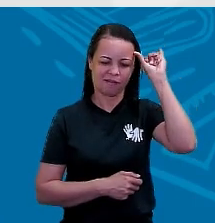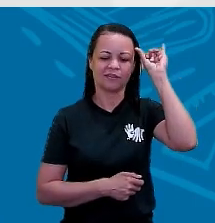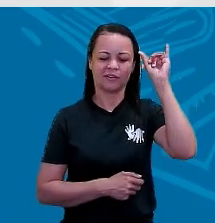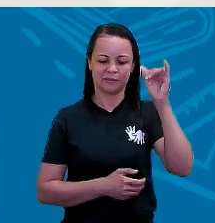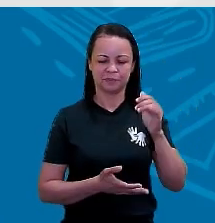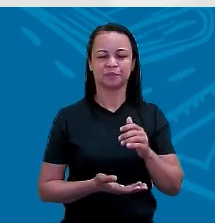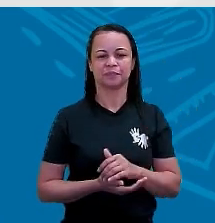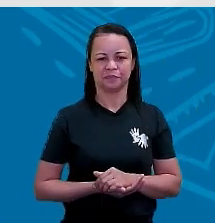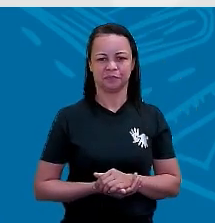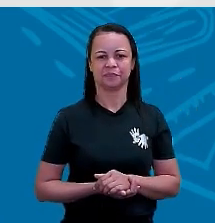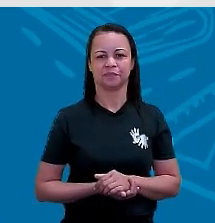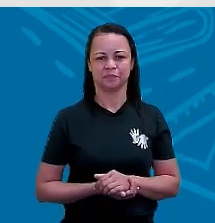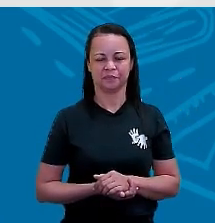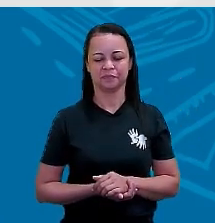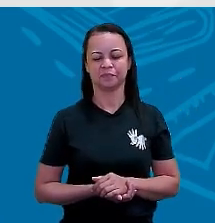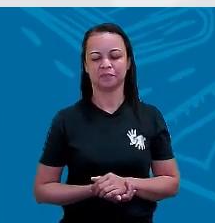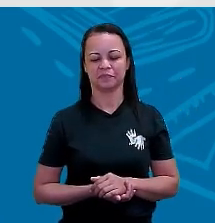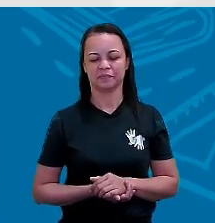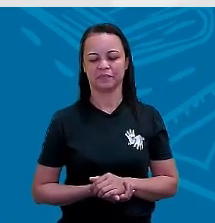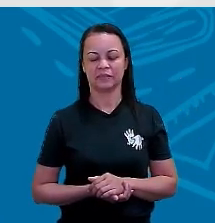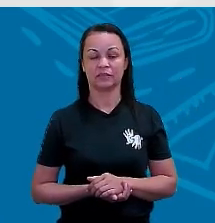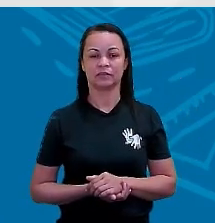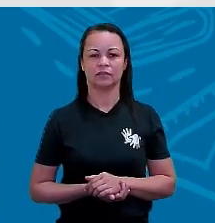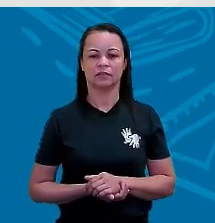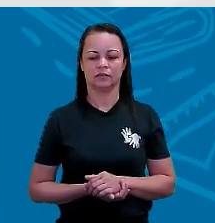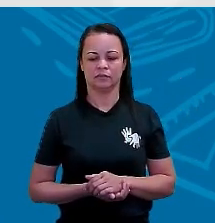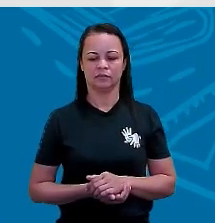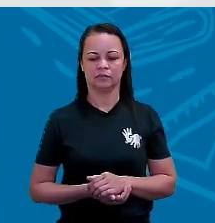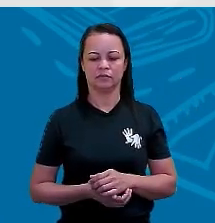vaca, não é? É o som da vaca. E